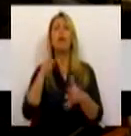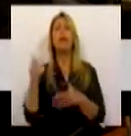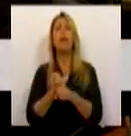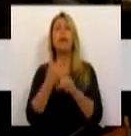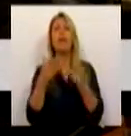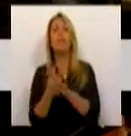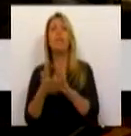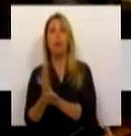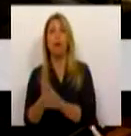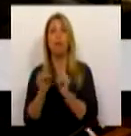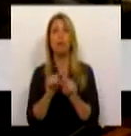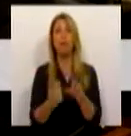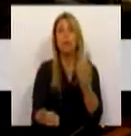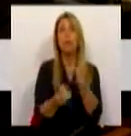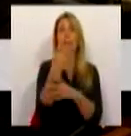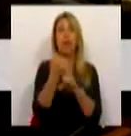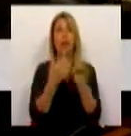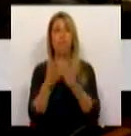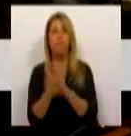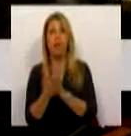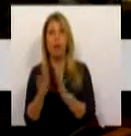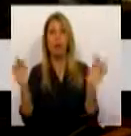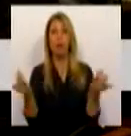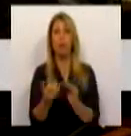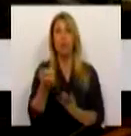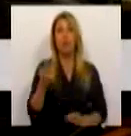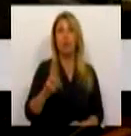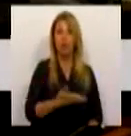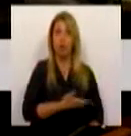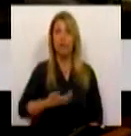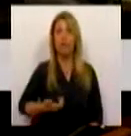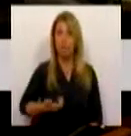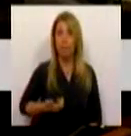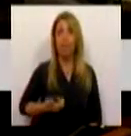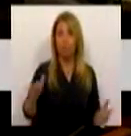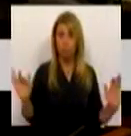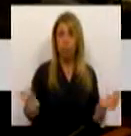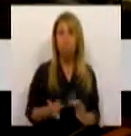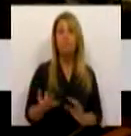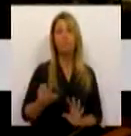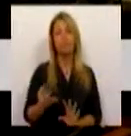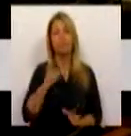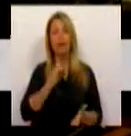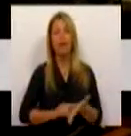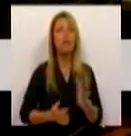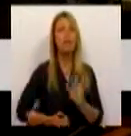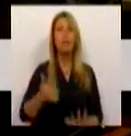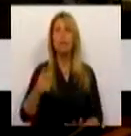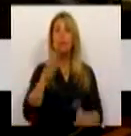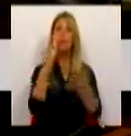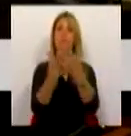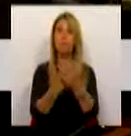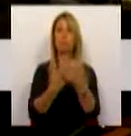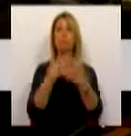trajetória da criação de emprego e da diminuição da taxa de desemprego são um elemento central para continuarmos